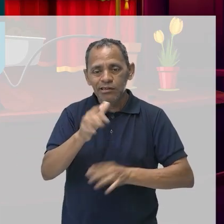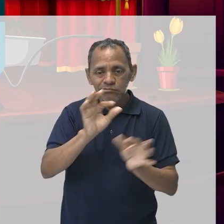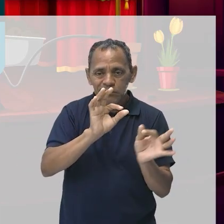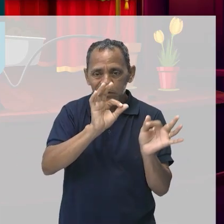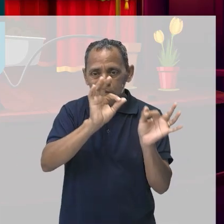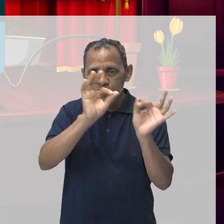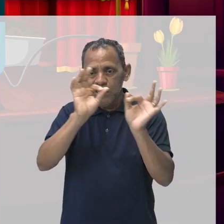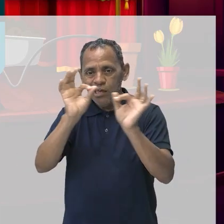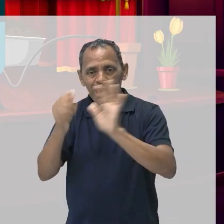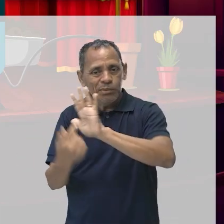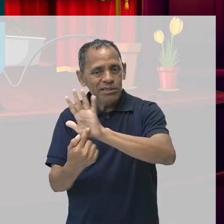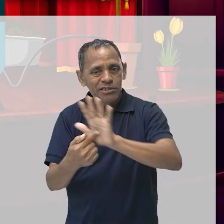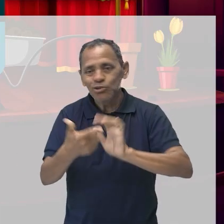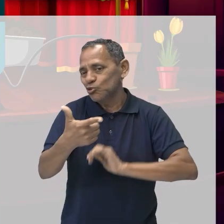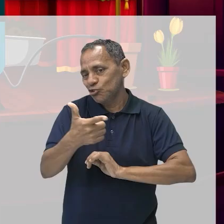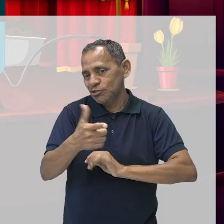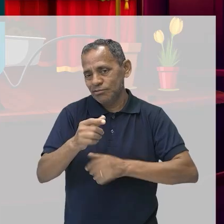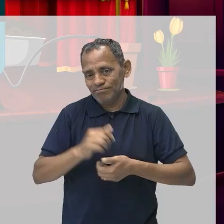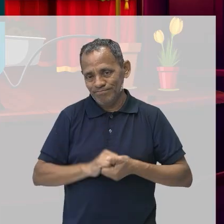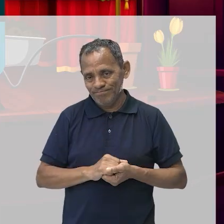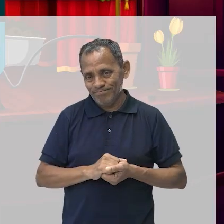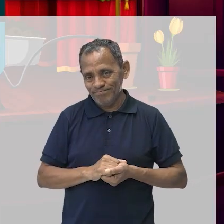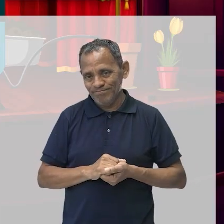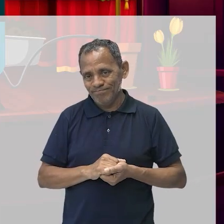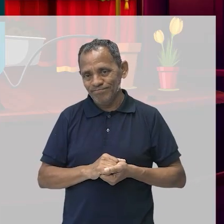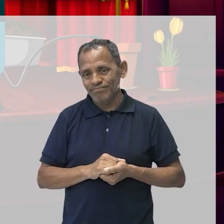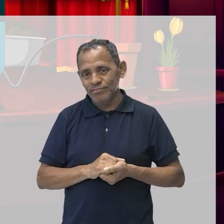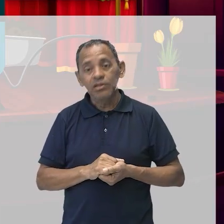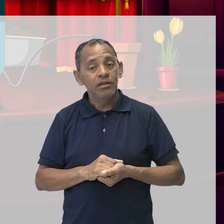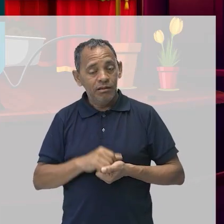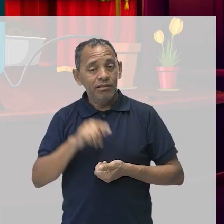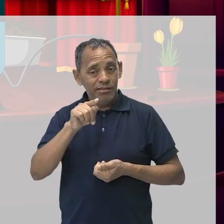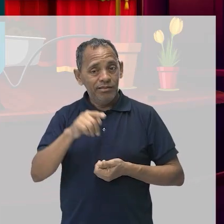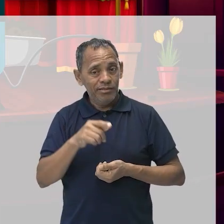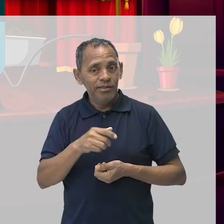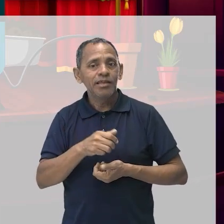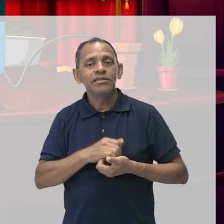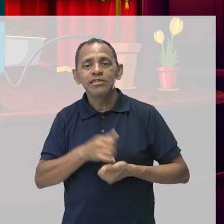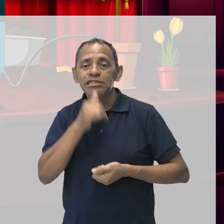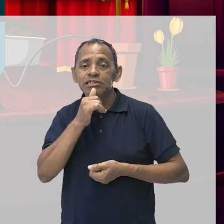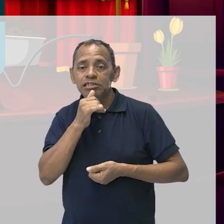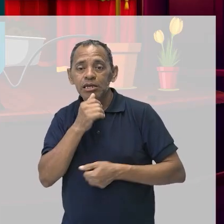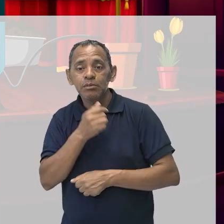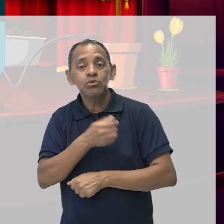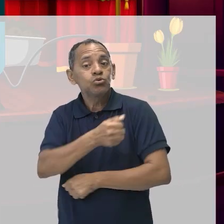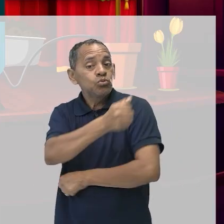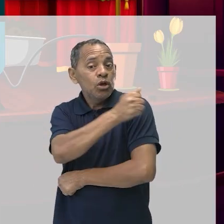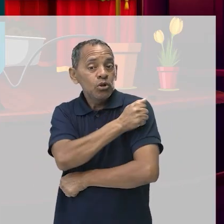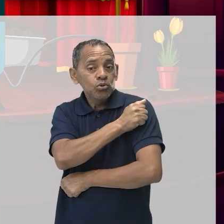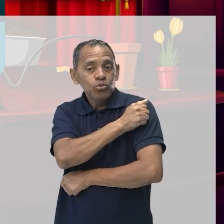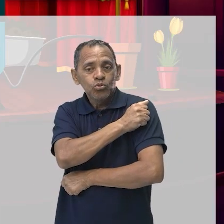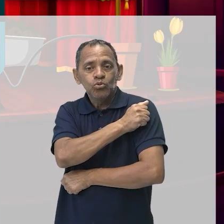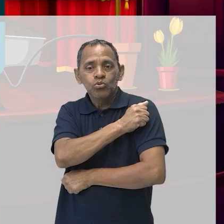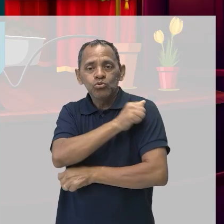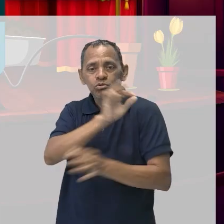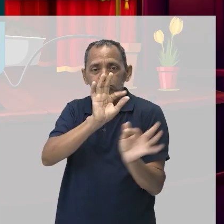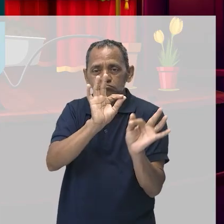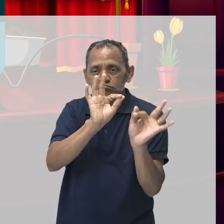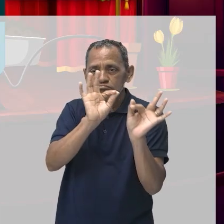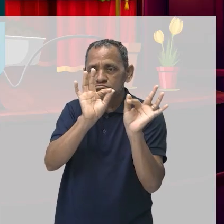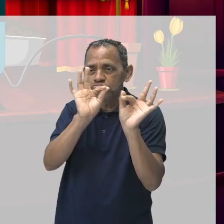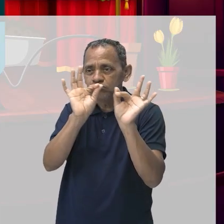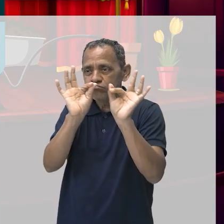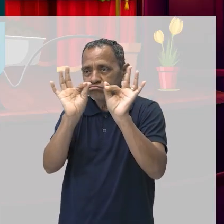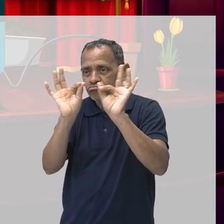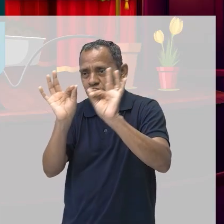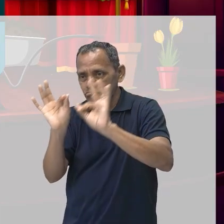aqui se eu não houvesse o meu espectador aí, que são os meus estudantes, que estão do outro lado. Então, o espectador é algo que